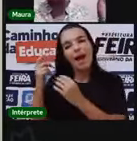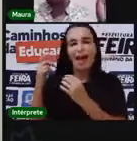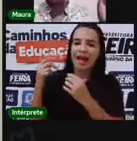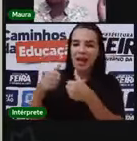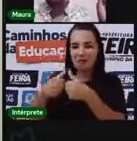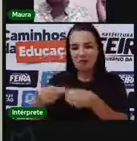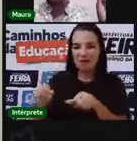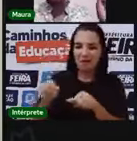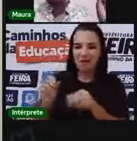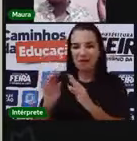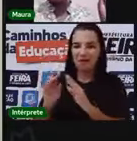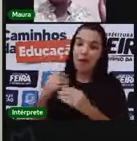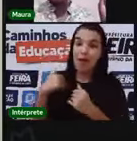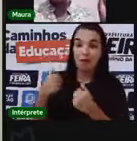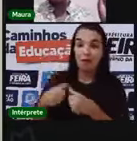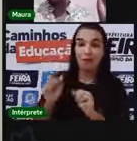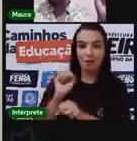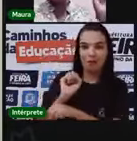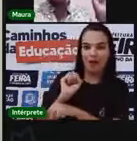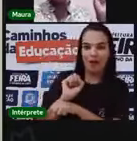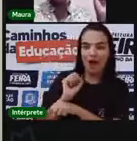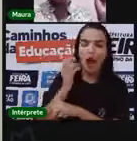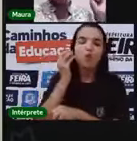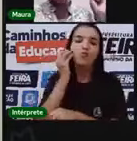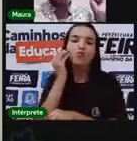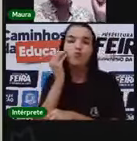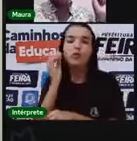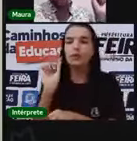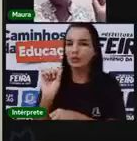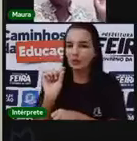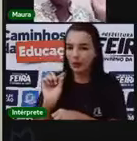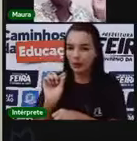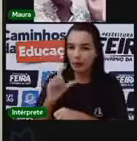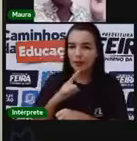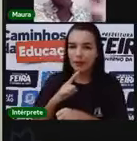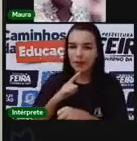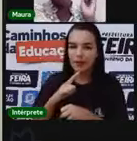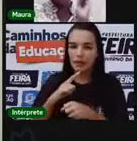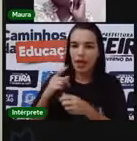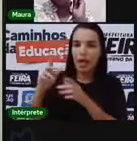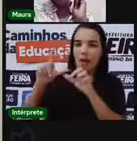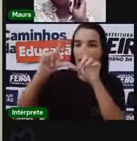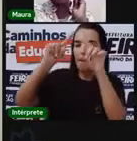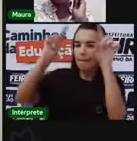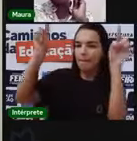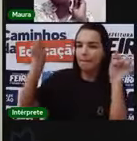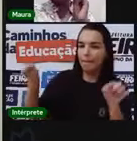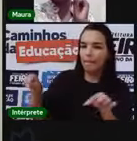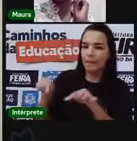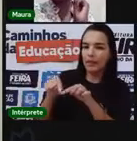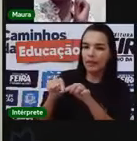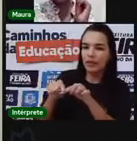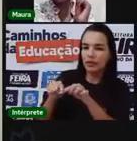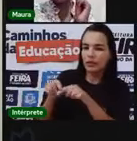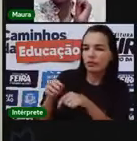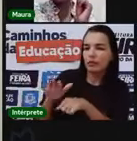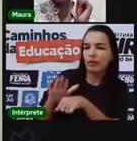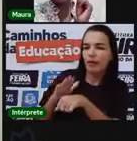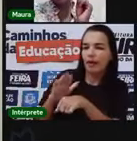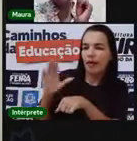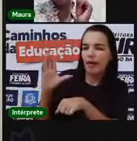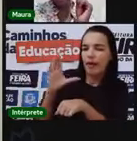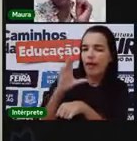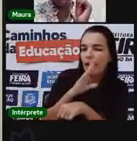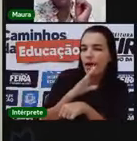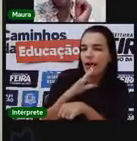bom? Na estante eu vou parar. Eu tenho um fundo claro, não é? Cremezinho, a minha parede. Eu tô aqui na